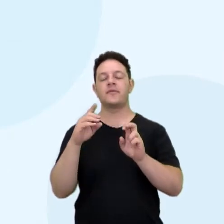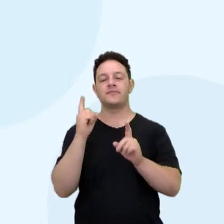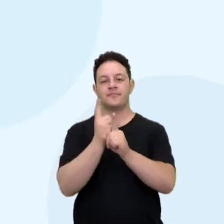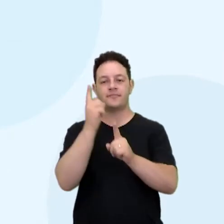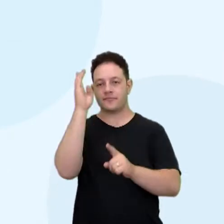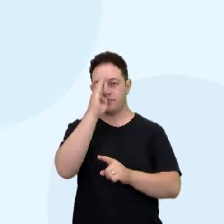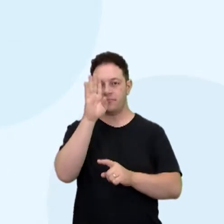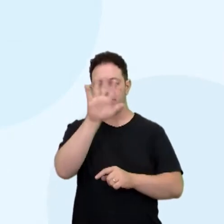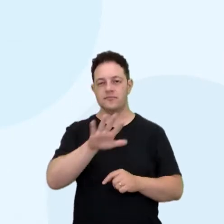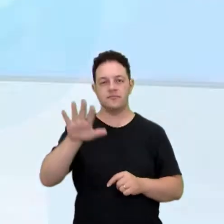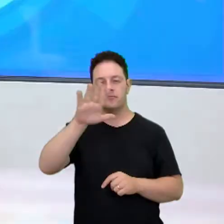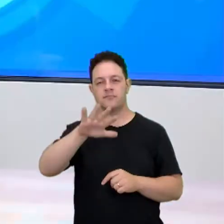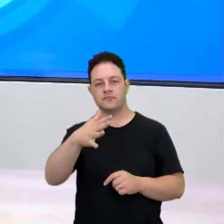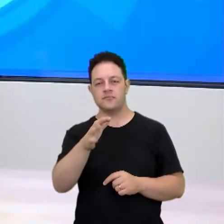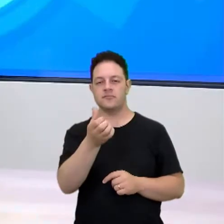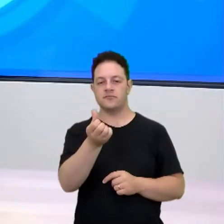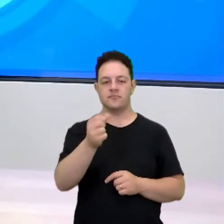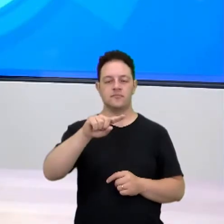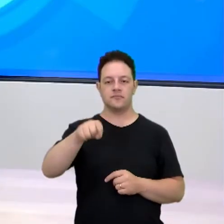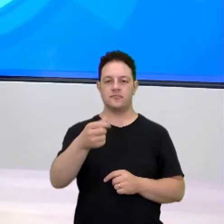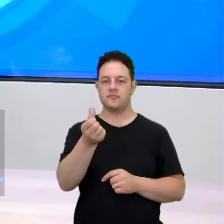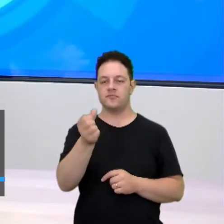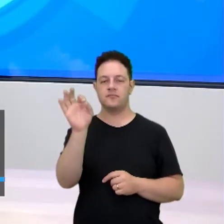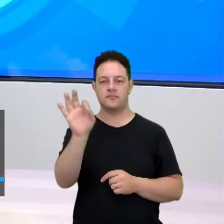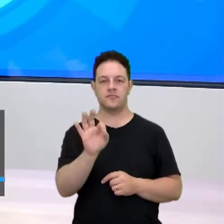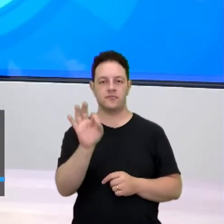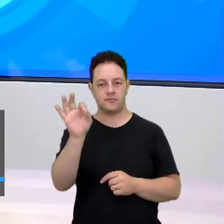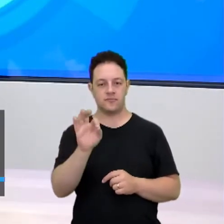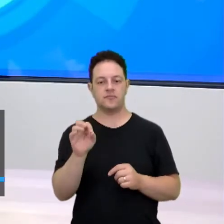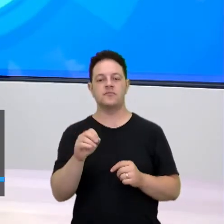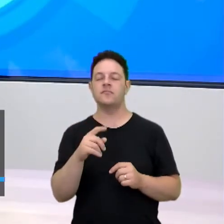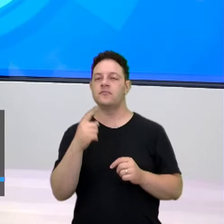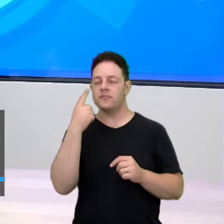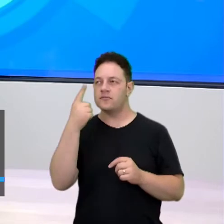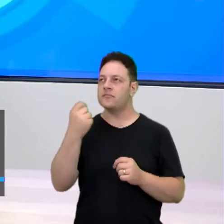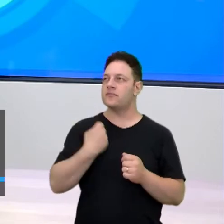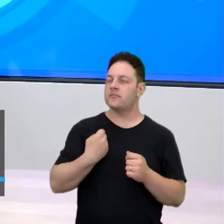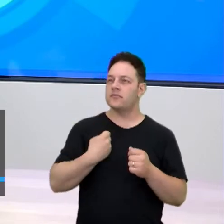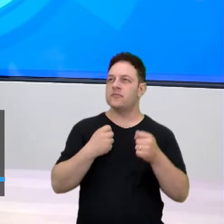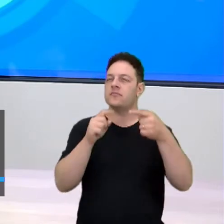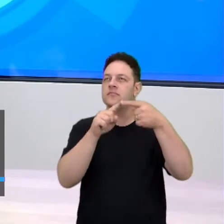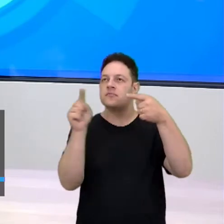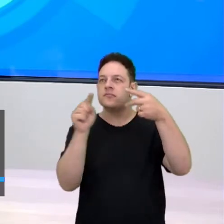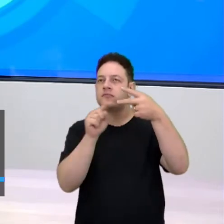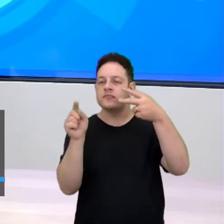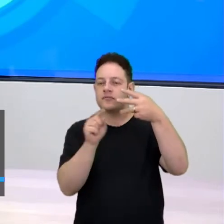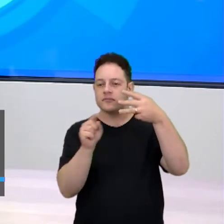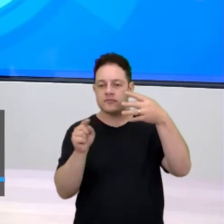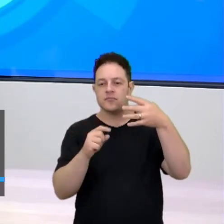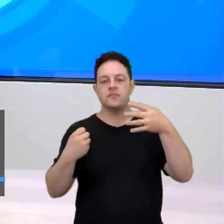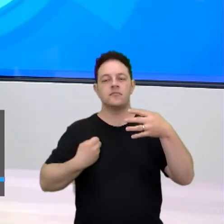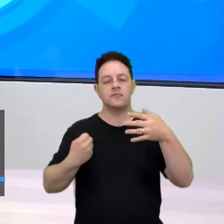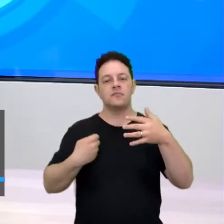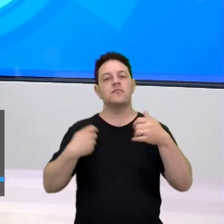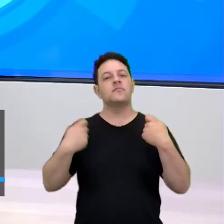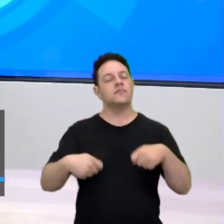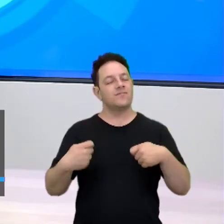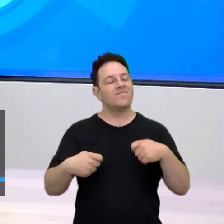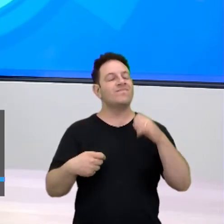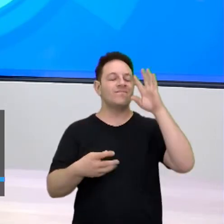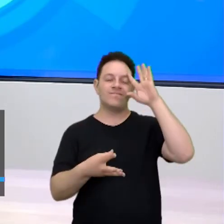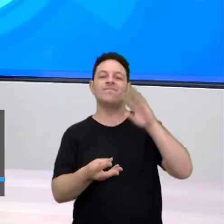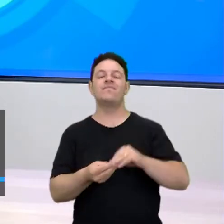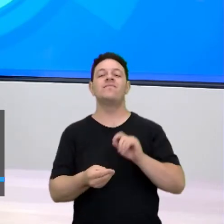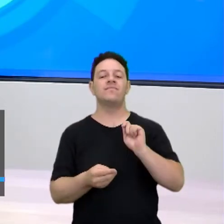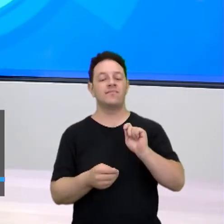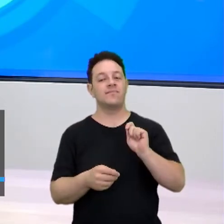6,6%. Então, na realidade, o que acontece? Quando a gente observa esses números, vê que precisa ter um maior investimento